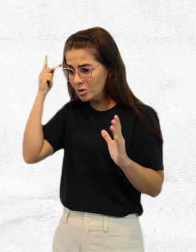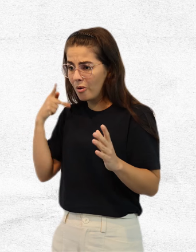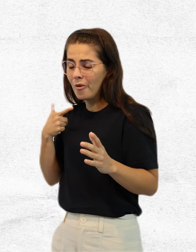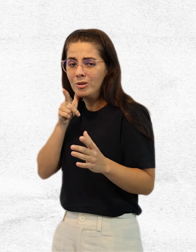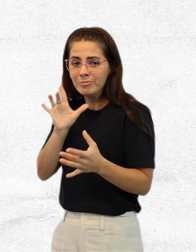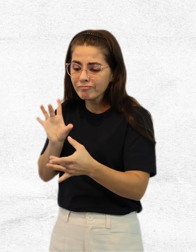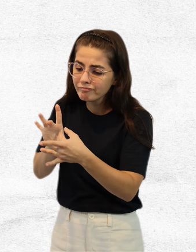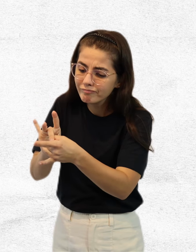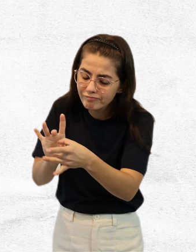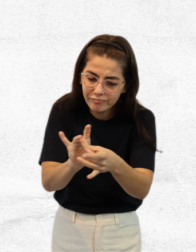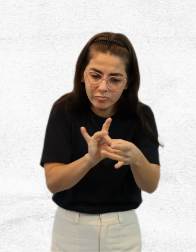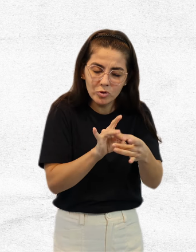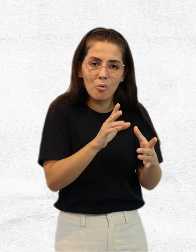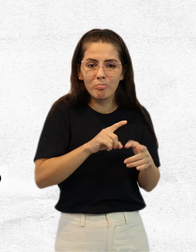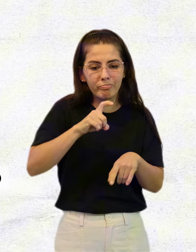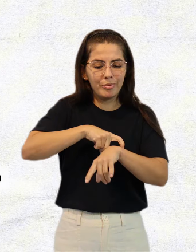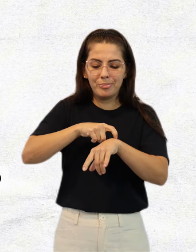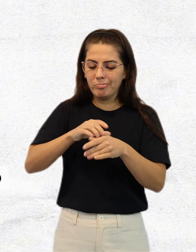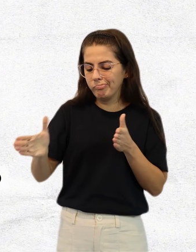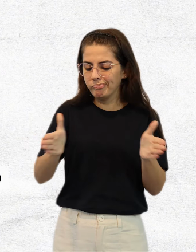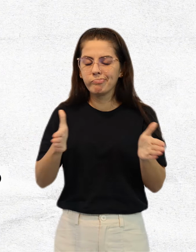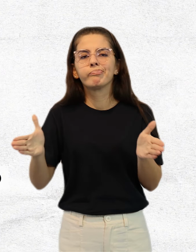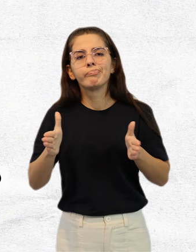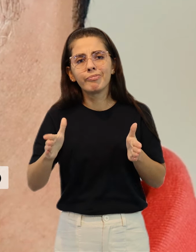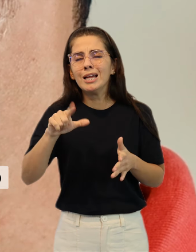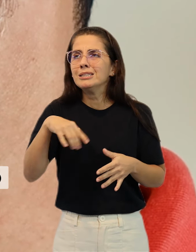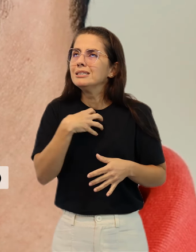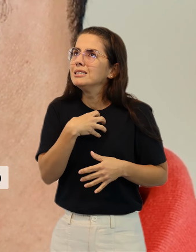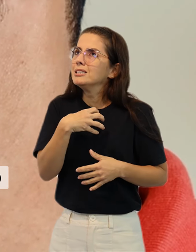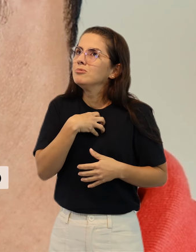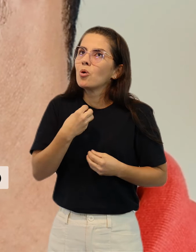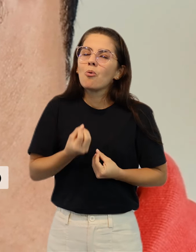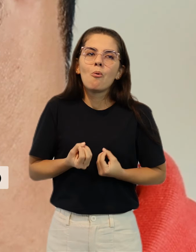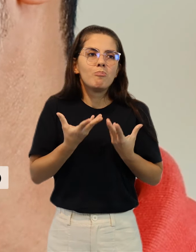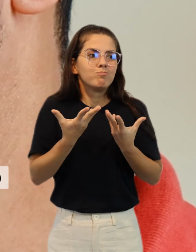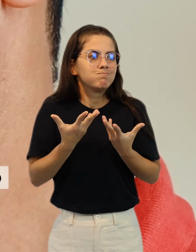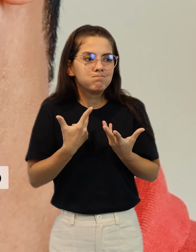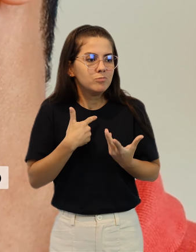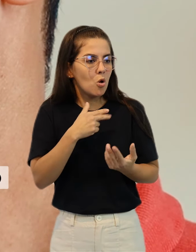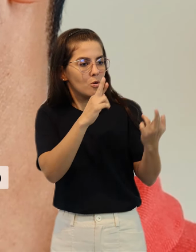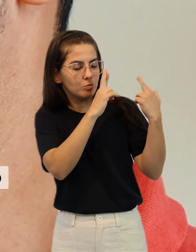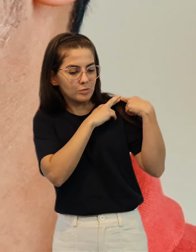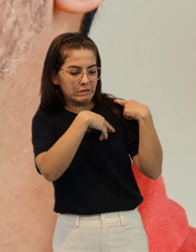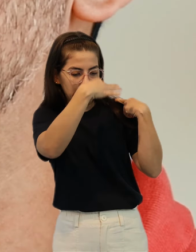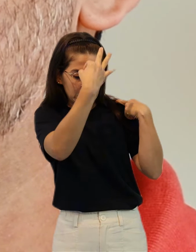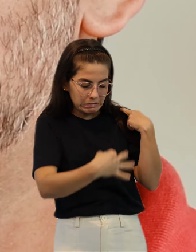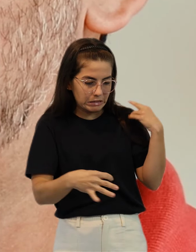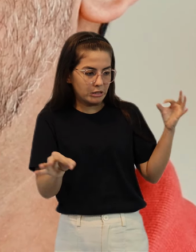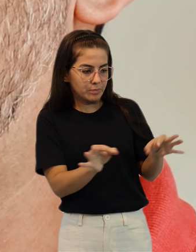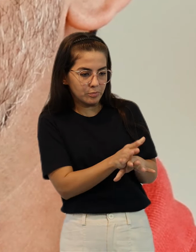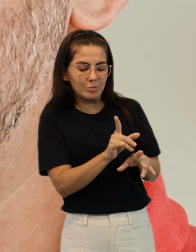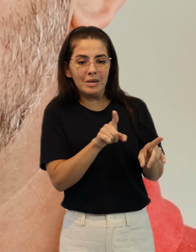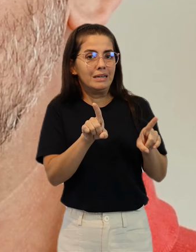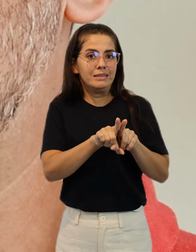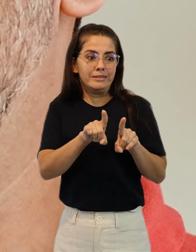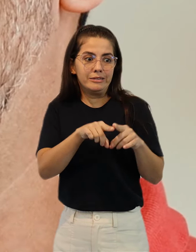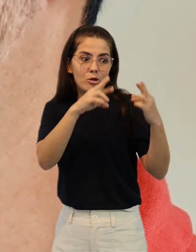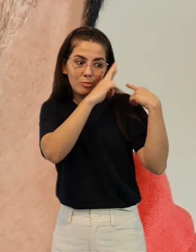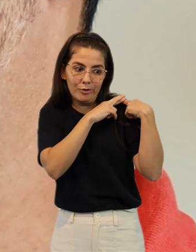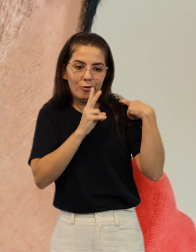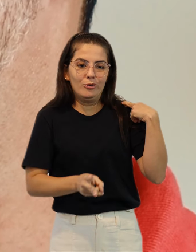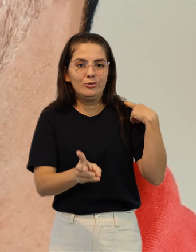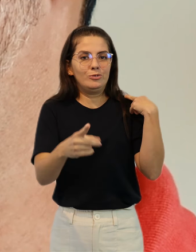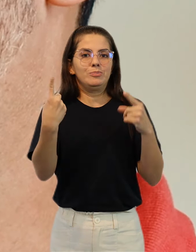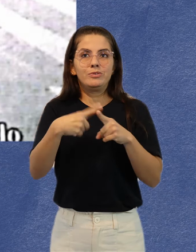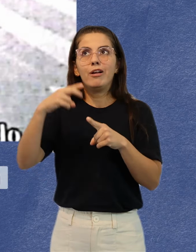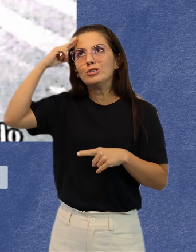se conectaram nesse percurso todo, então eu digo que é uma sensação de dever cumprido e ao mesmo tempo de muita responsabilidade, porque o sonho ainda